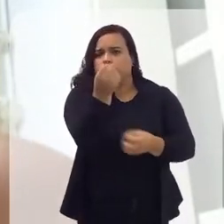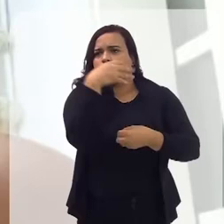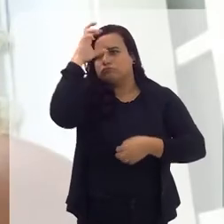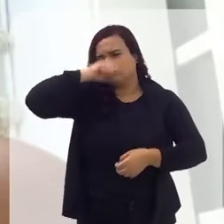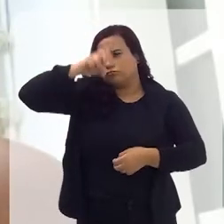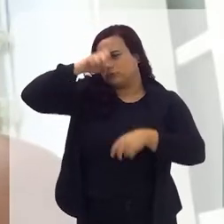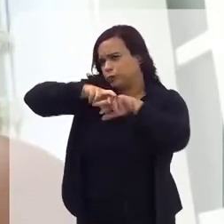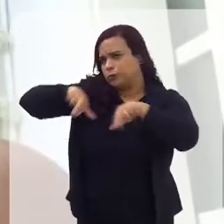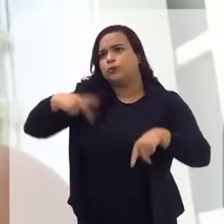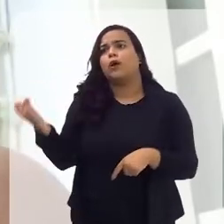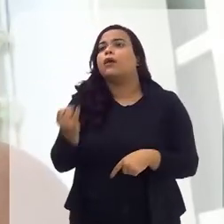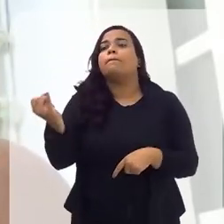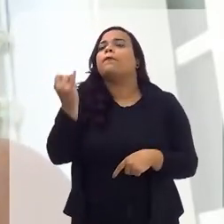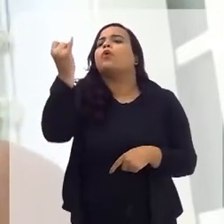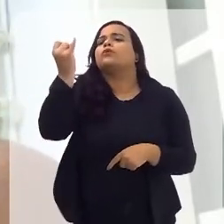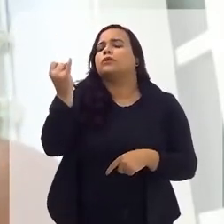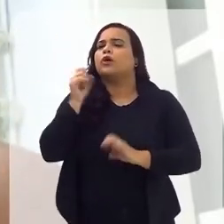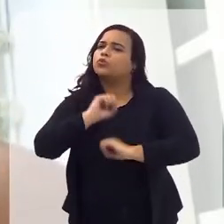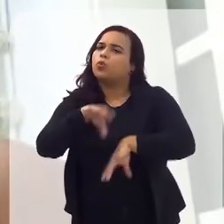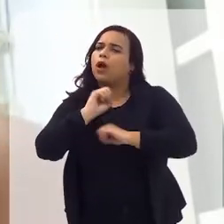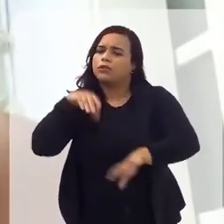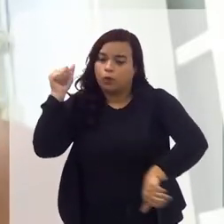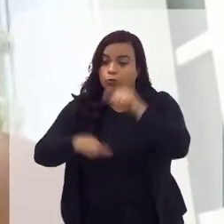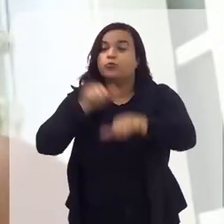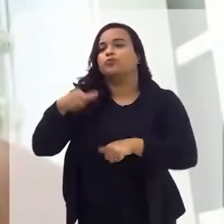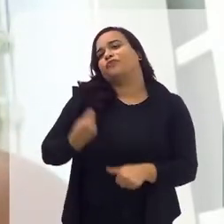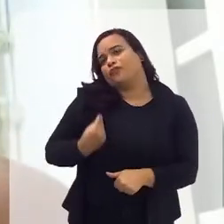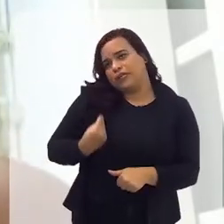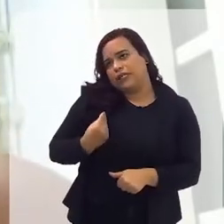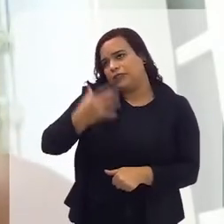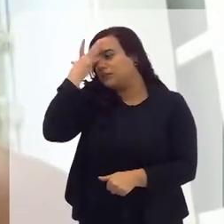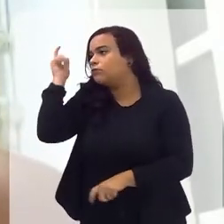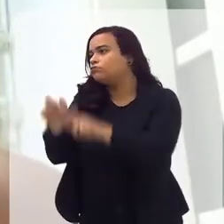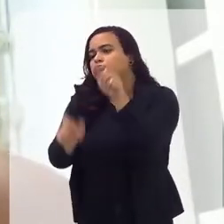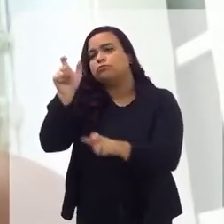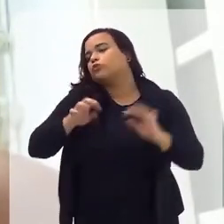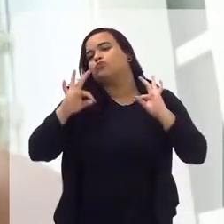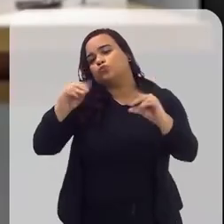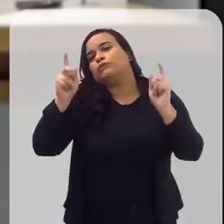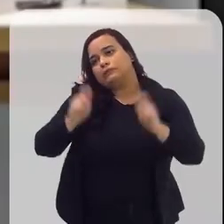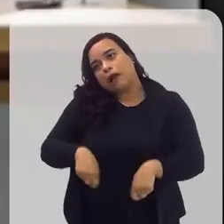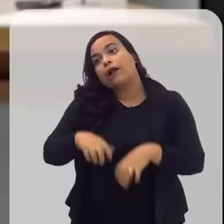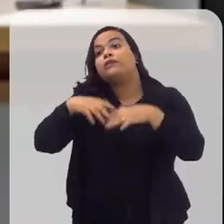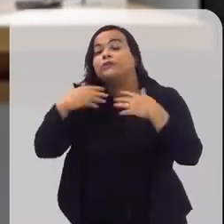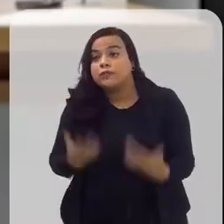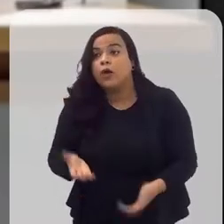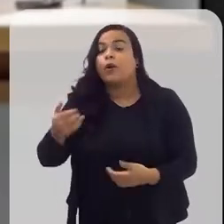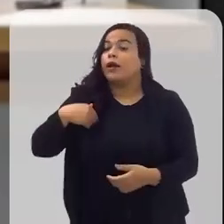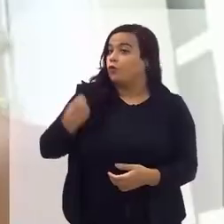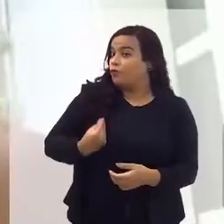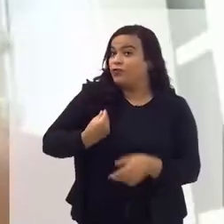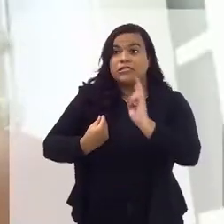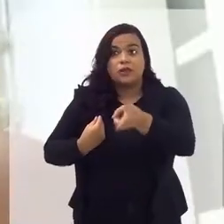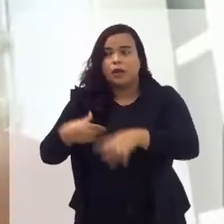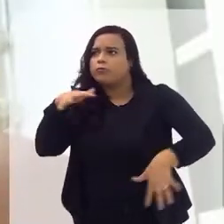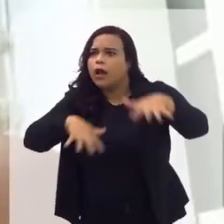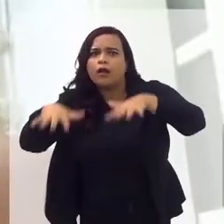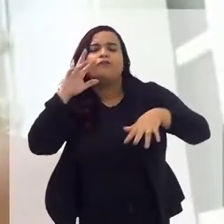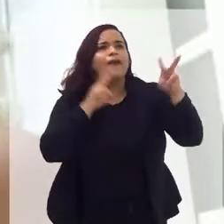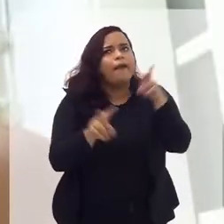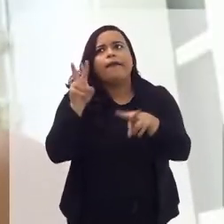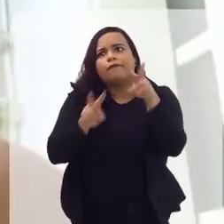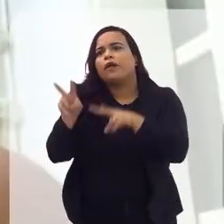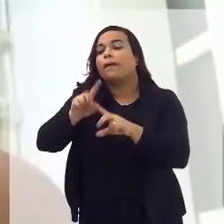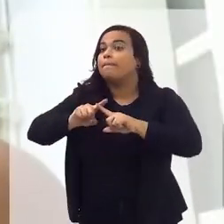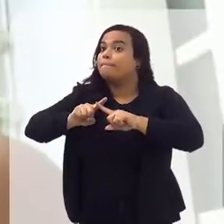pela educação, da importância e da forma como a educação pode transformar a vida de muitas pessoas. Então eu sempre vivi nesse ambiente,